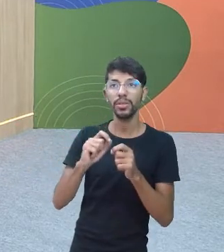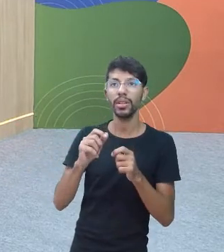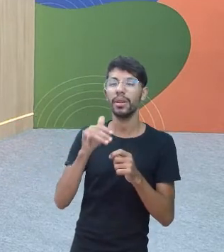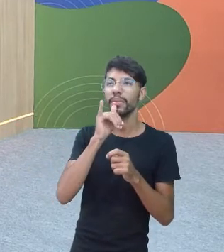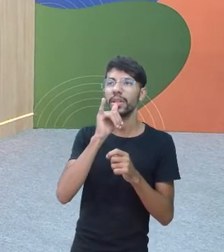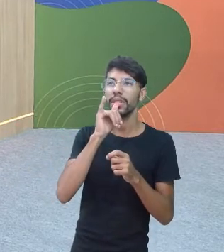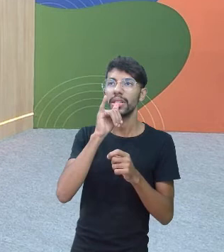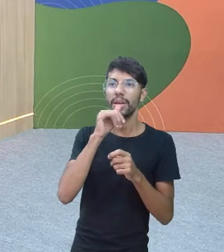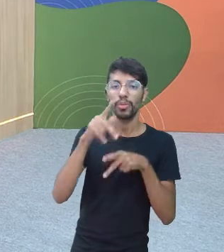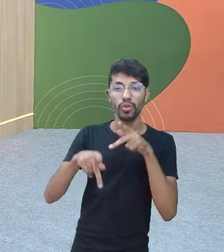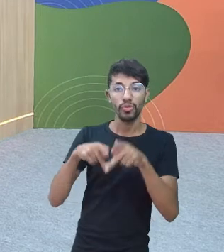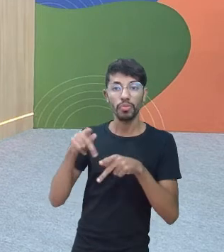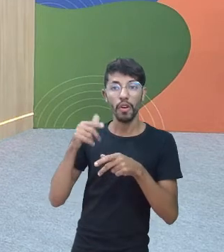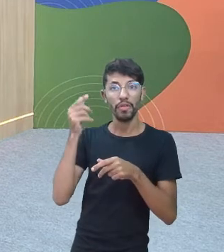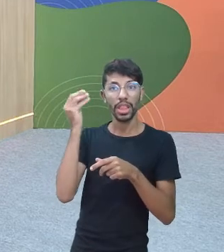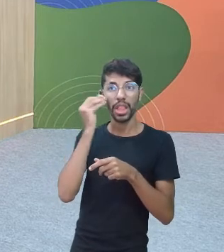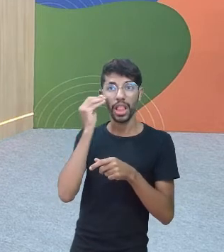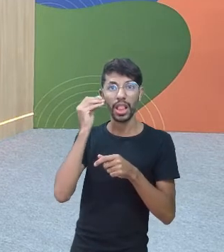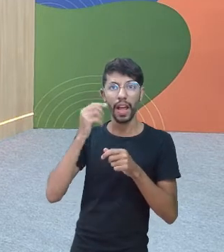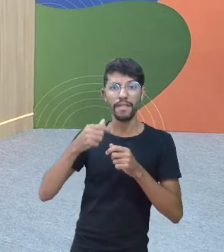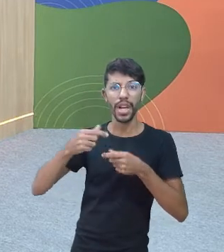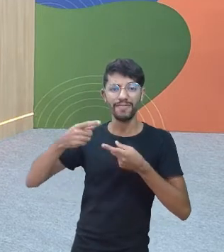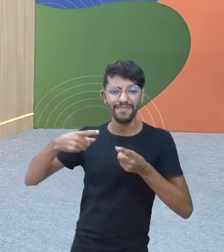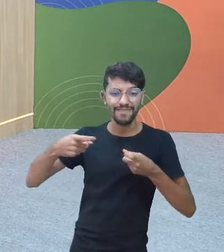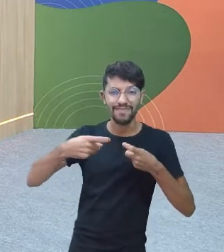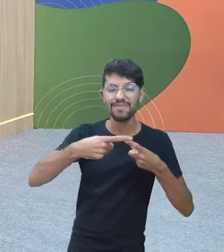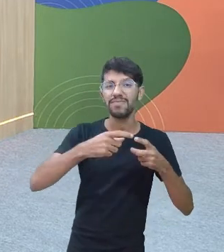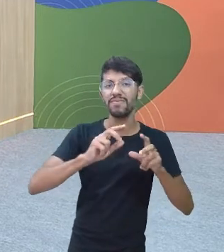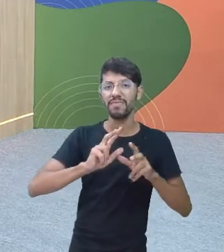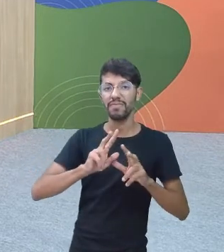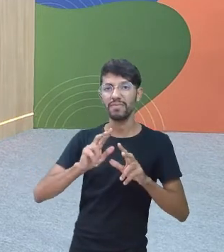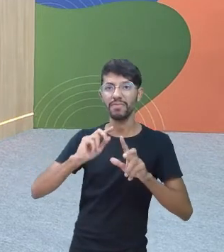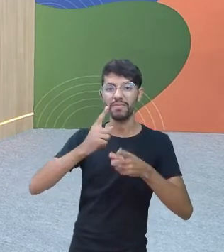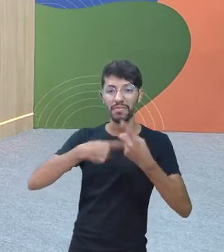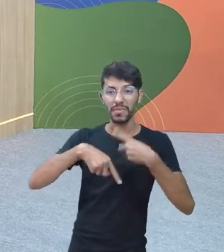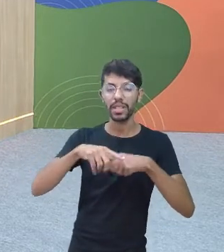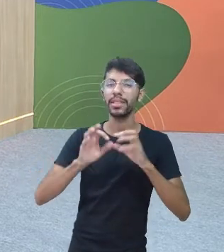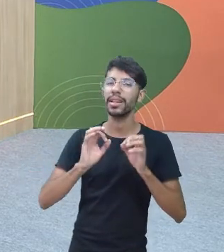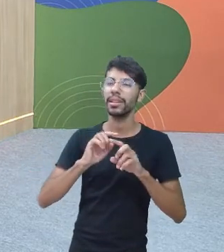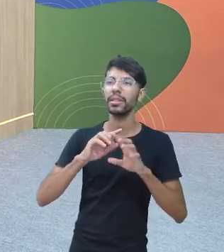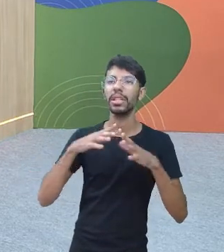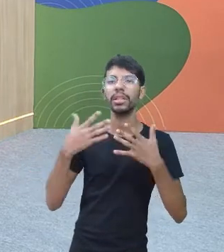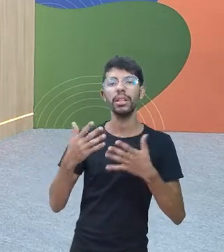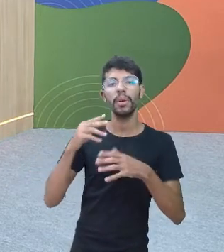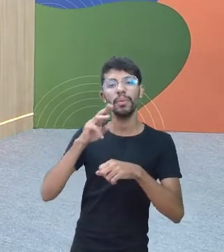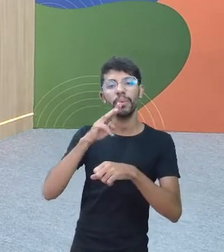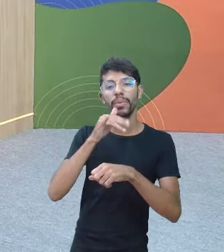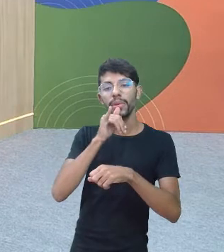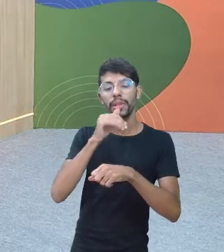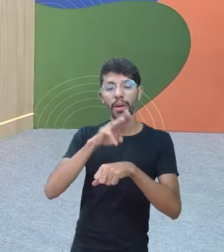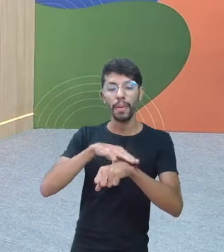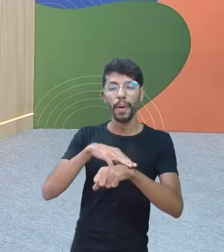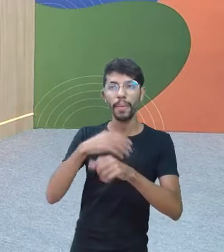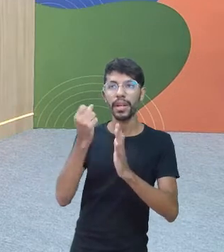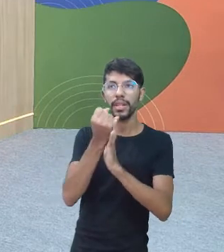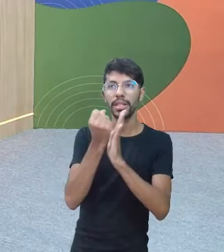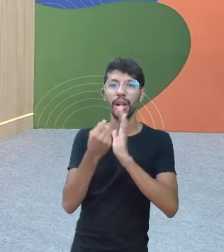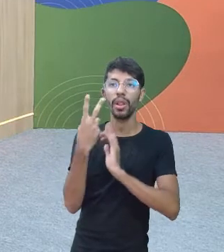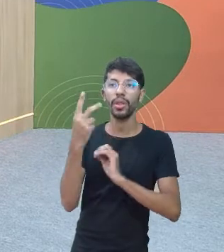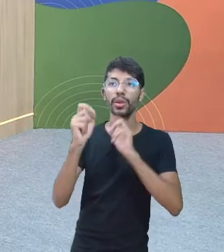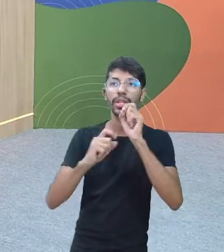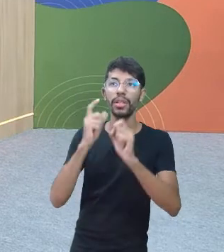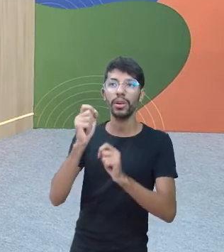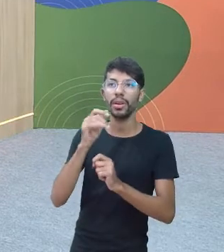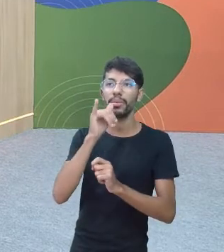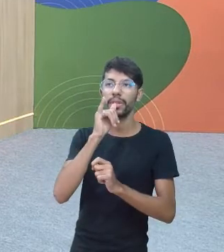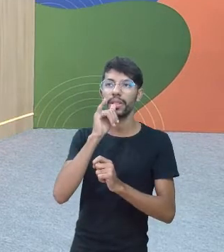se rebelavam. Então, nesse momento, a partir do século II, é realmente uma virada em que o Império Romano deixa de se